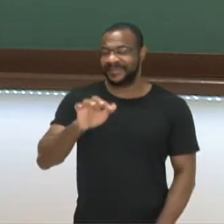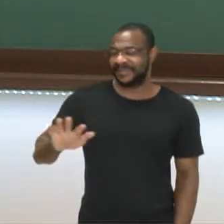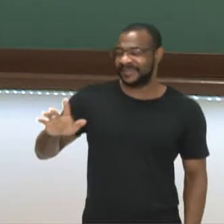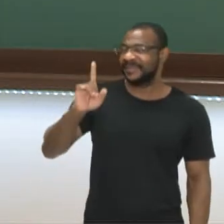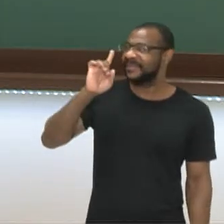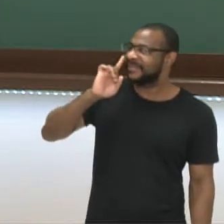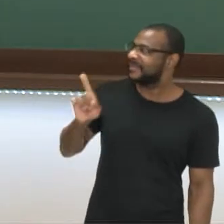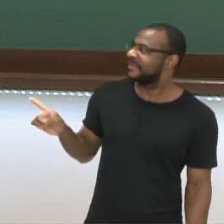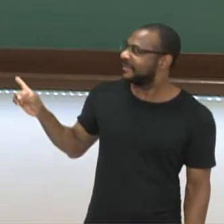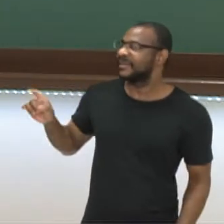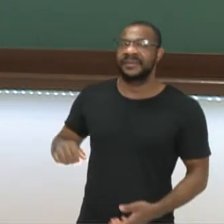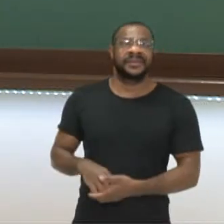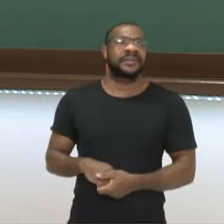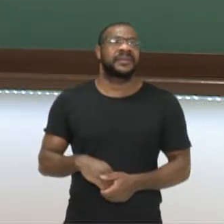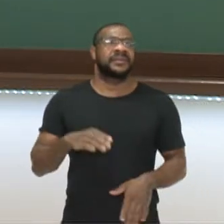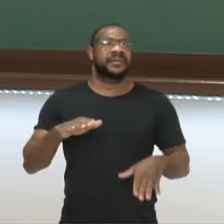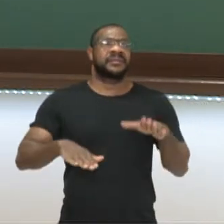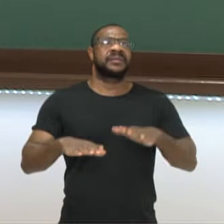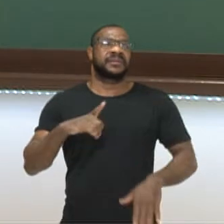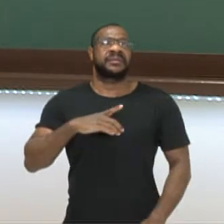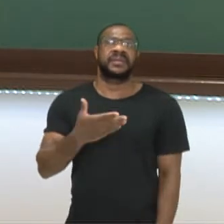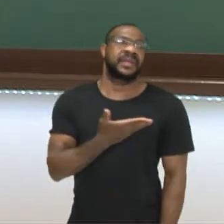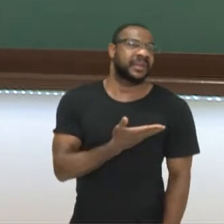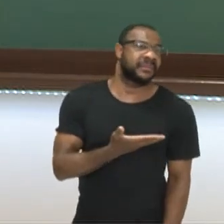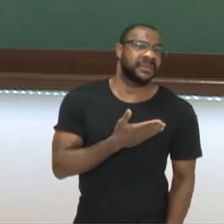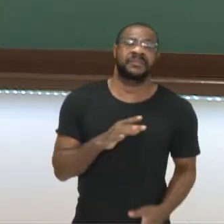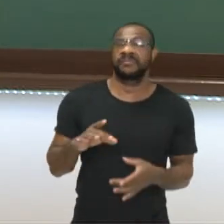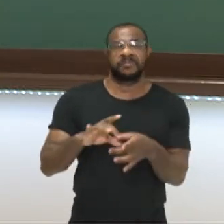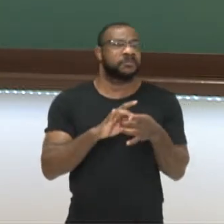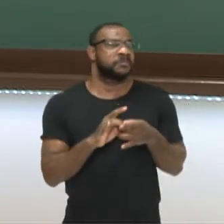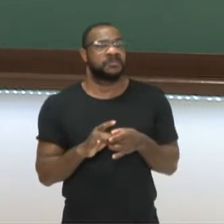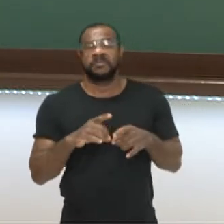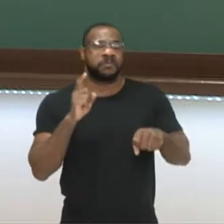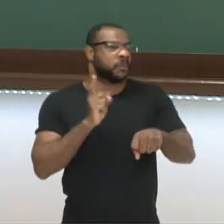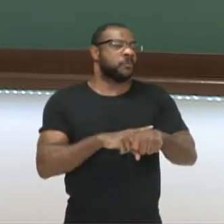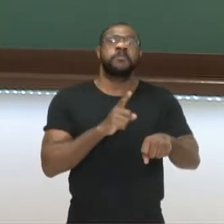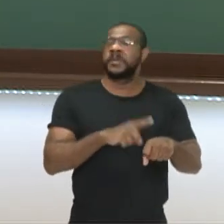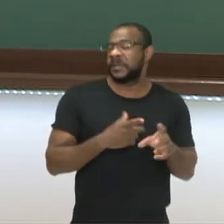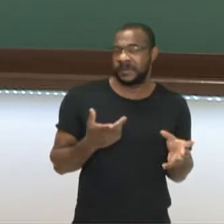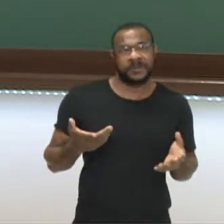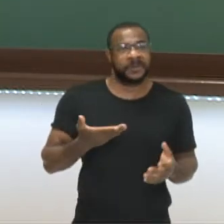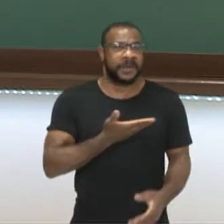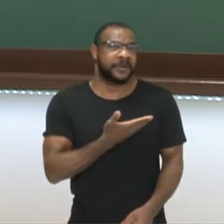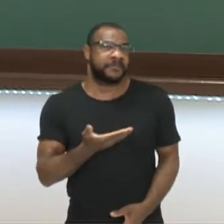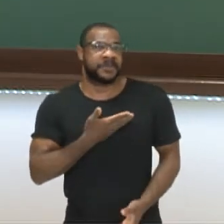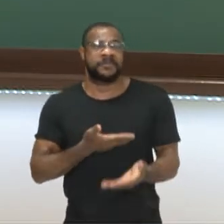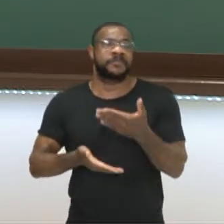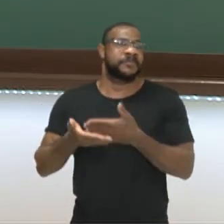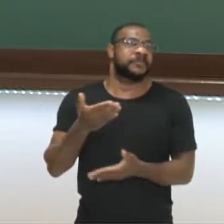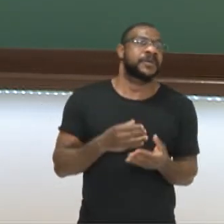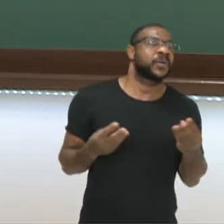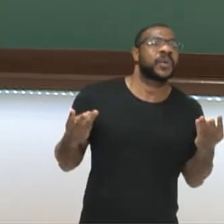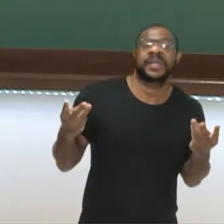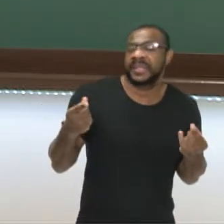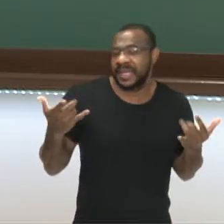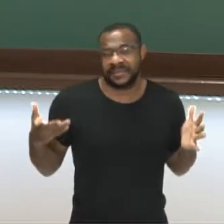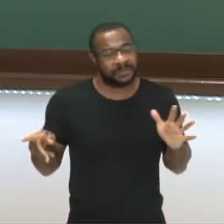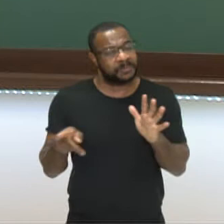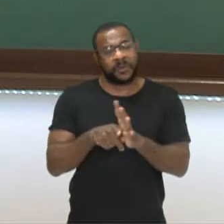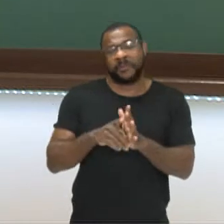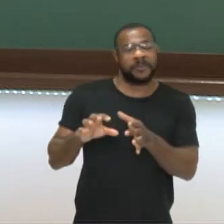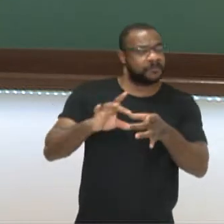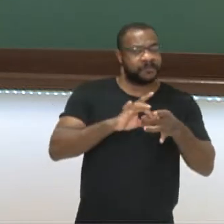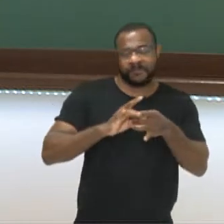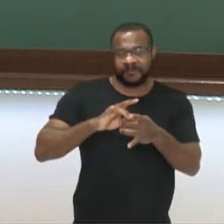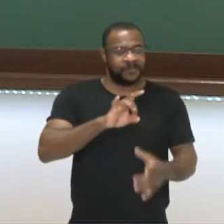na sua tela. Você talvez tenha amigos em que se reúne, tem esses momentos em que cada um tem qualidades próprias que juntos